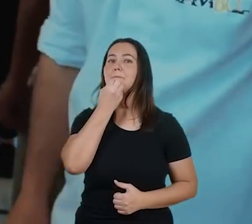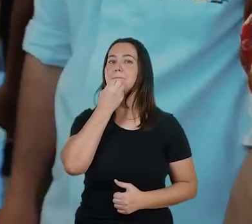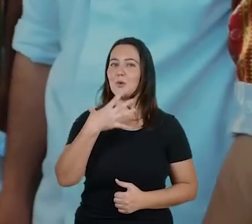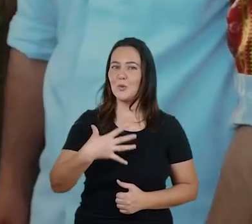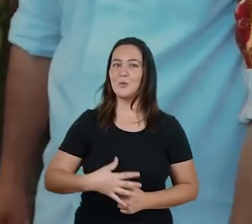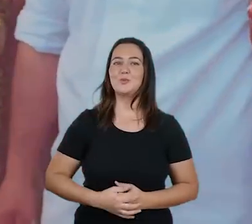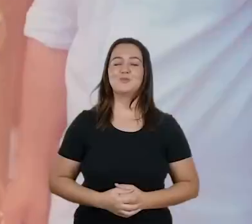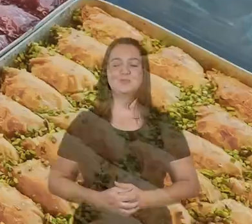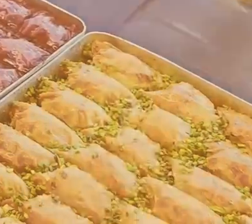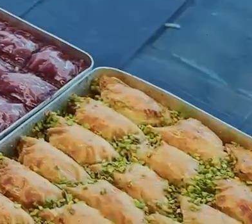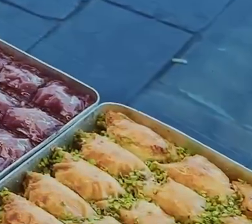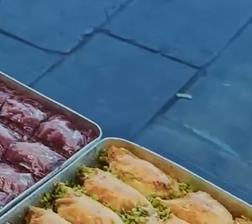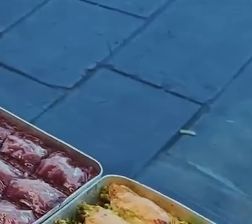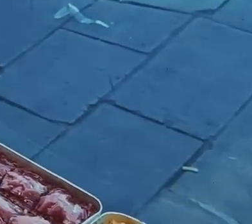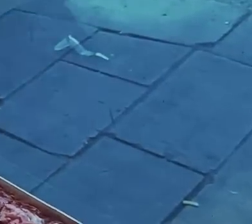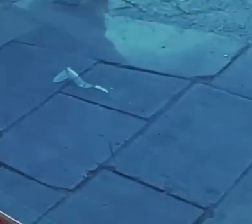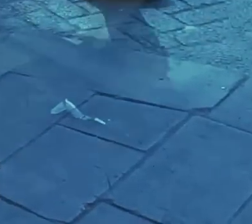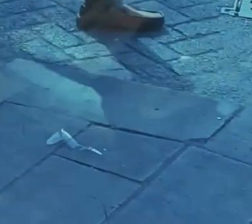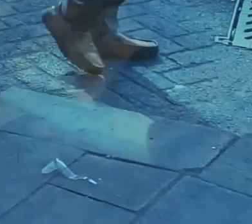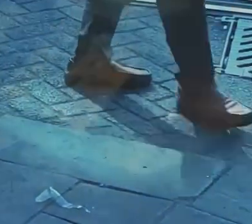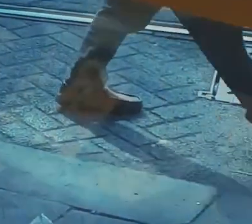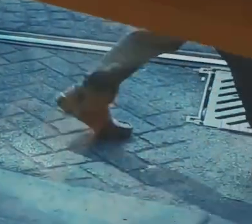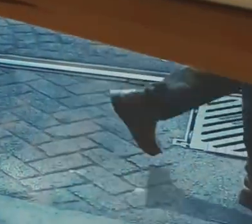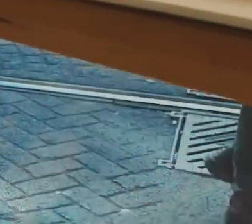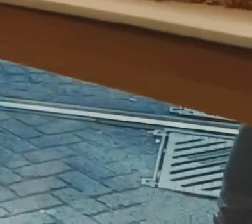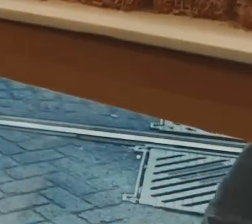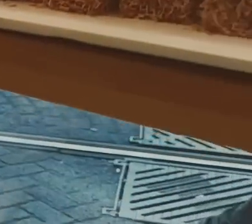É muito bom!